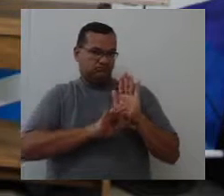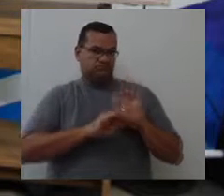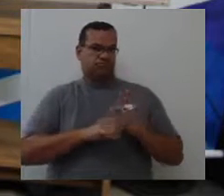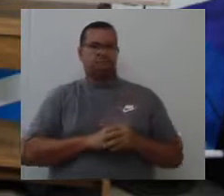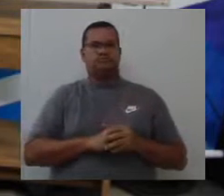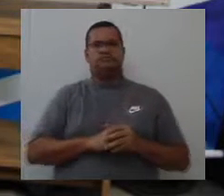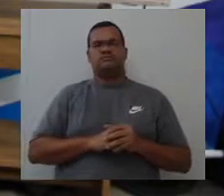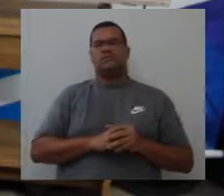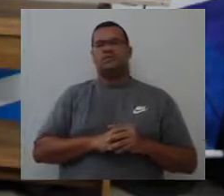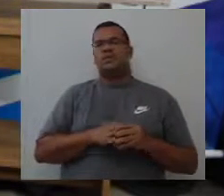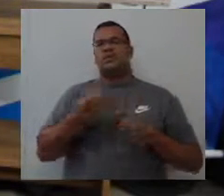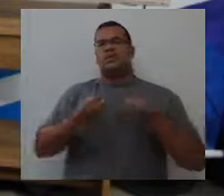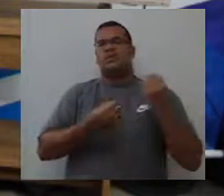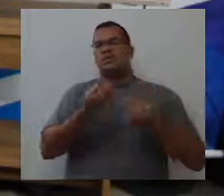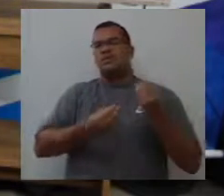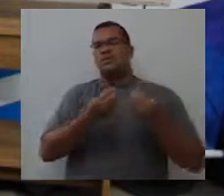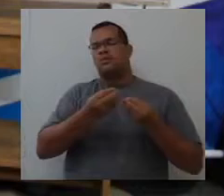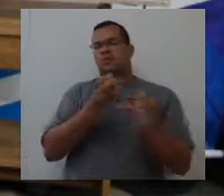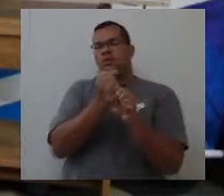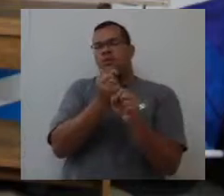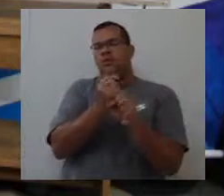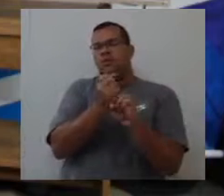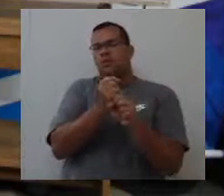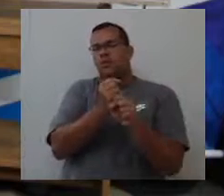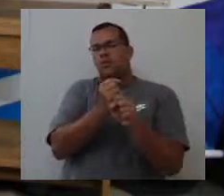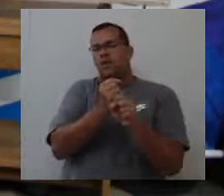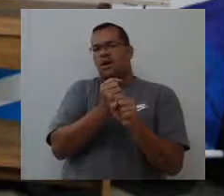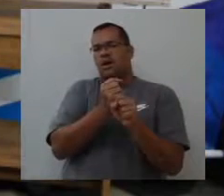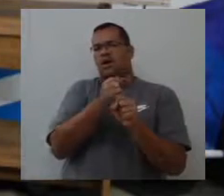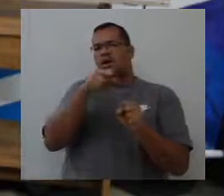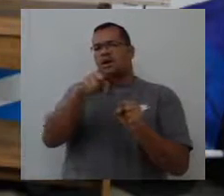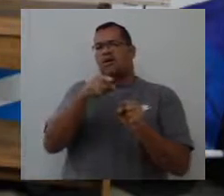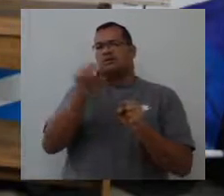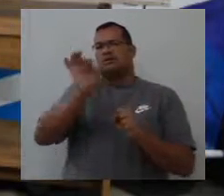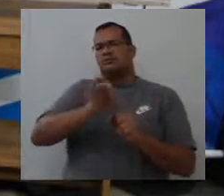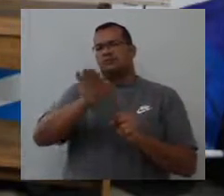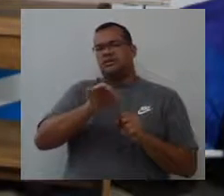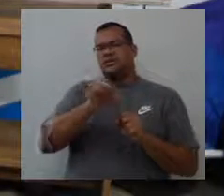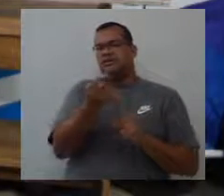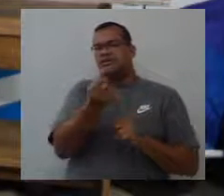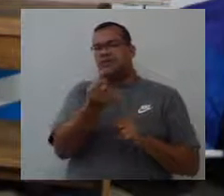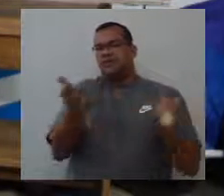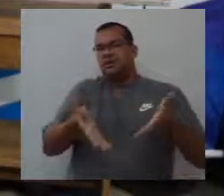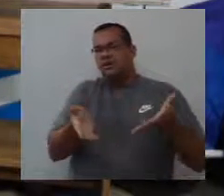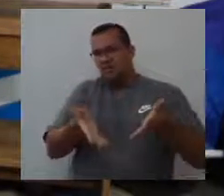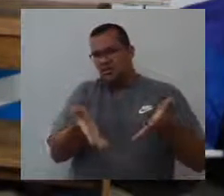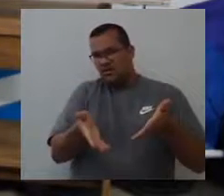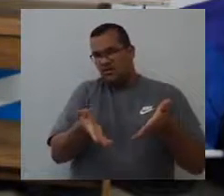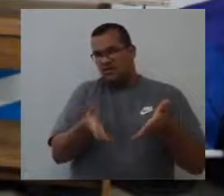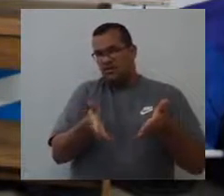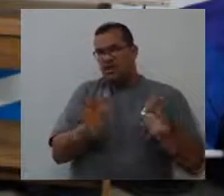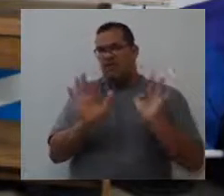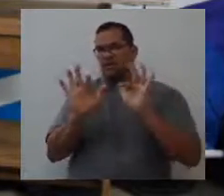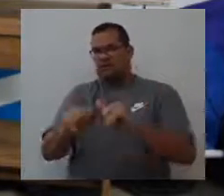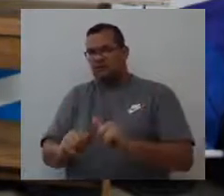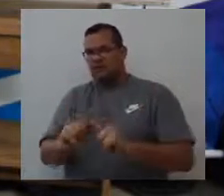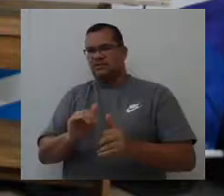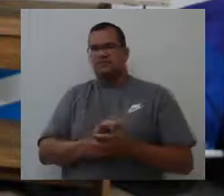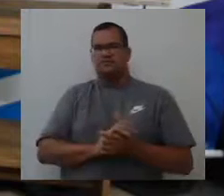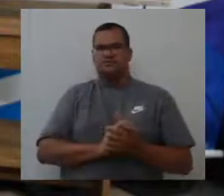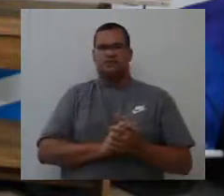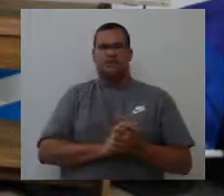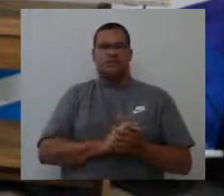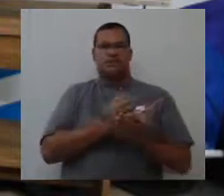Vamos ver como é que a gente calcula essa porcentagem envolvendo preços de agora e o preço no final. Olha só,